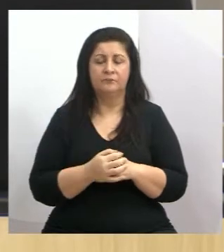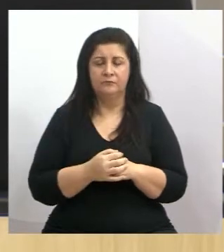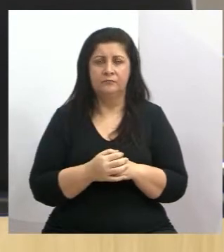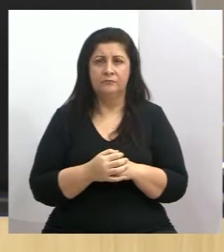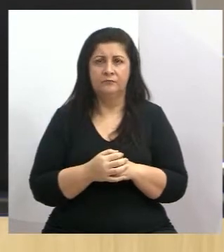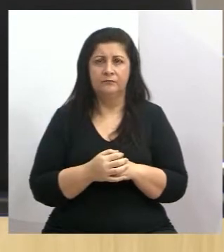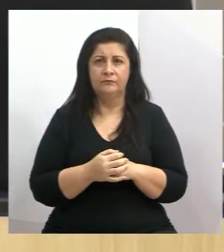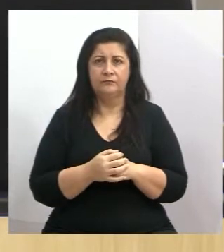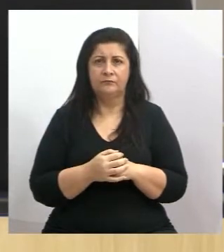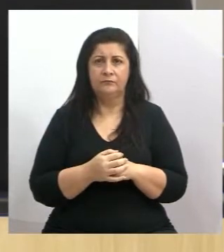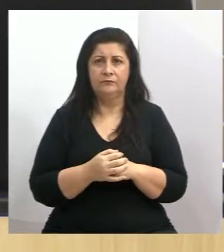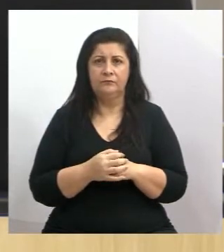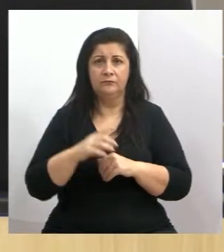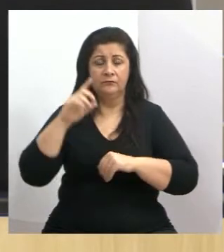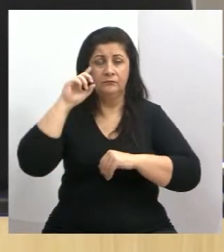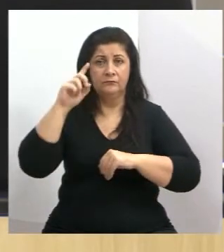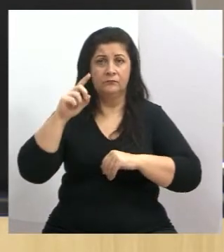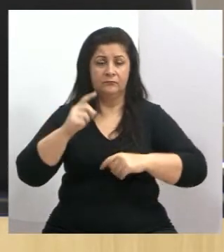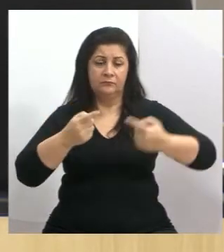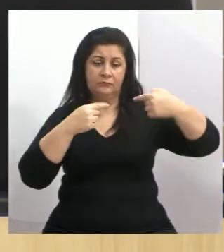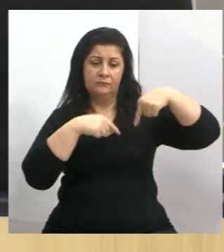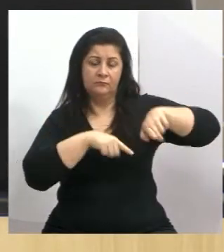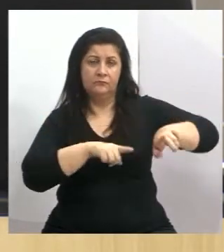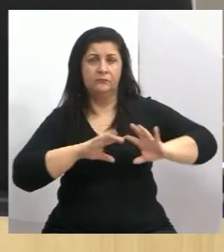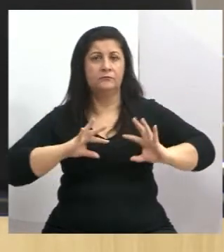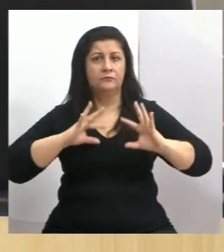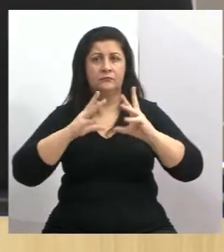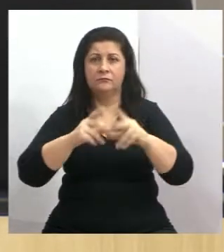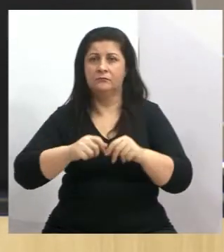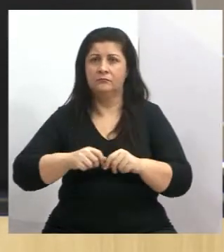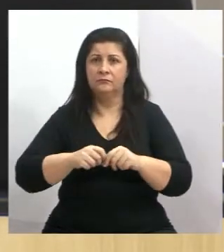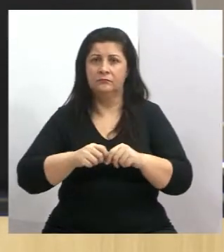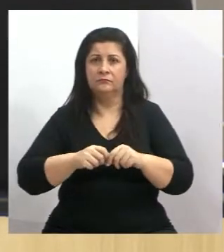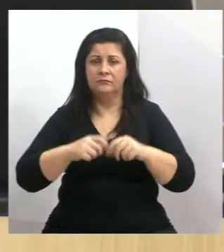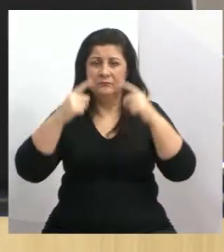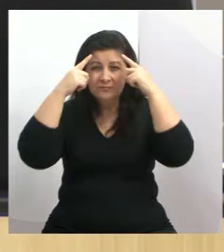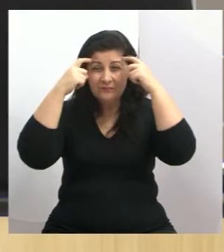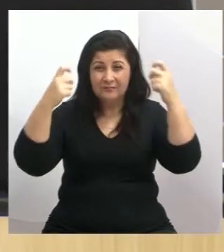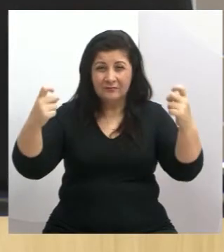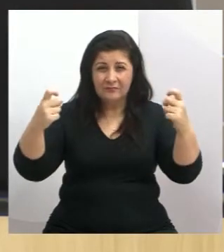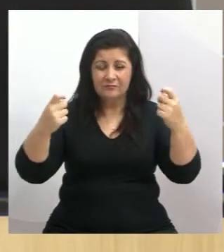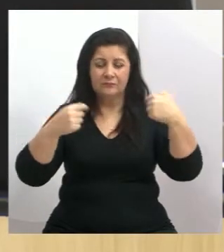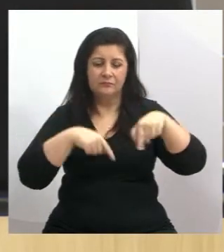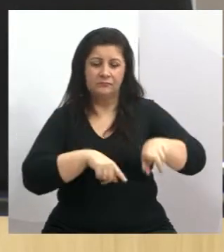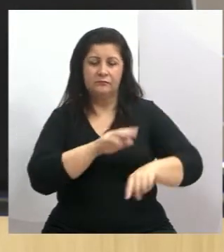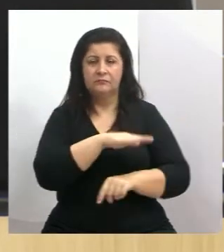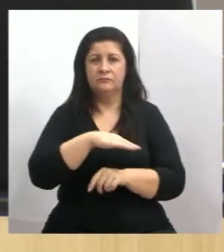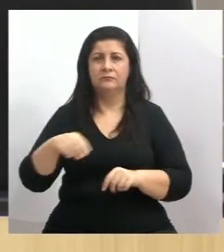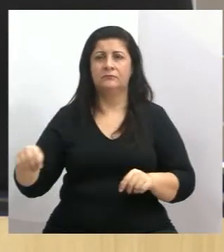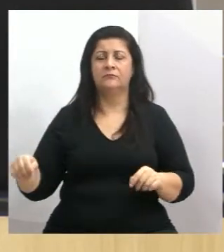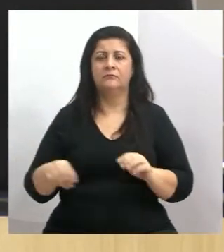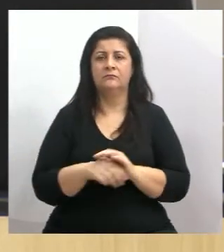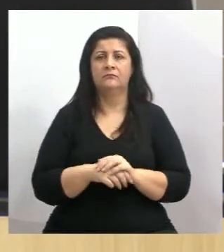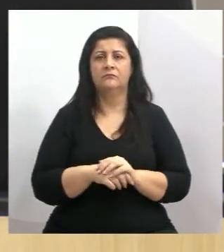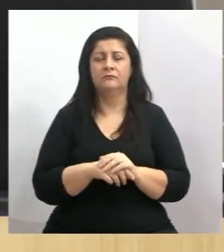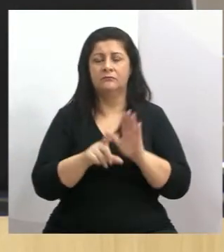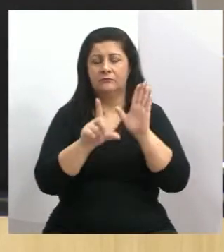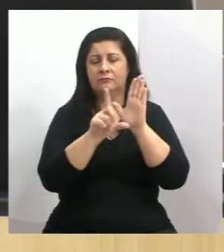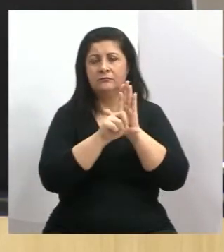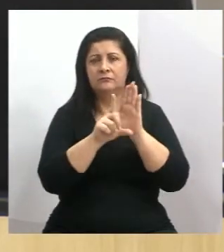combate a toda e qualquer exploração contra crianças e adolescentes no Brasil instituída através da lei